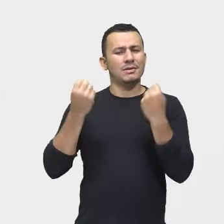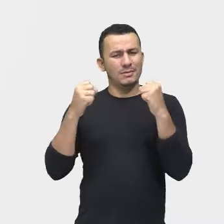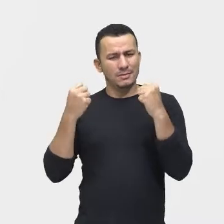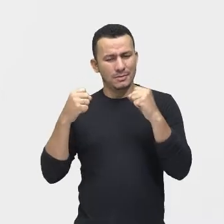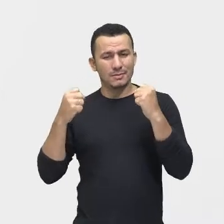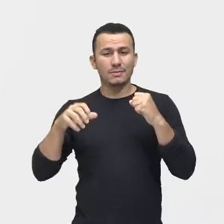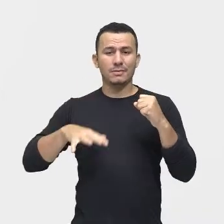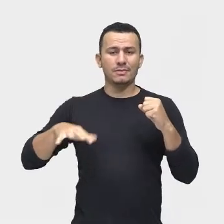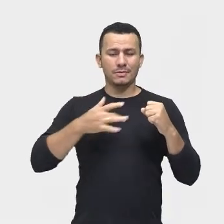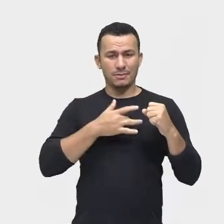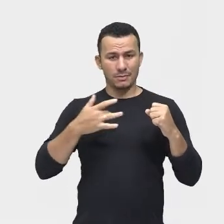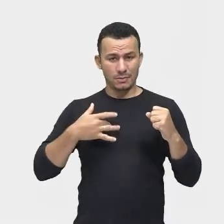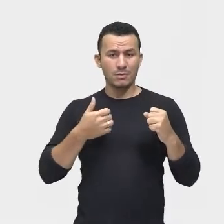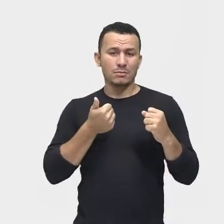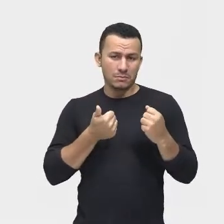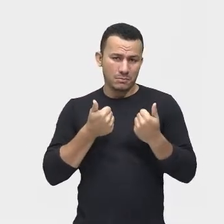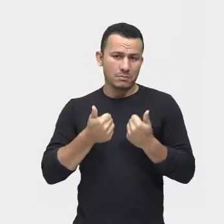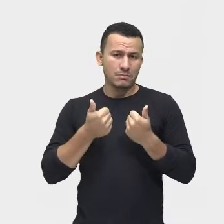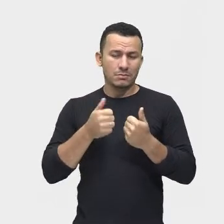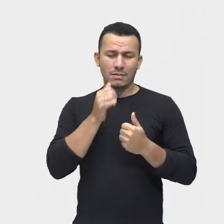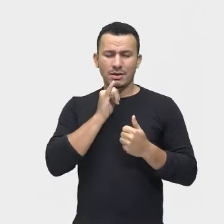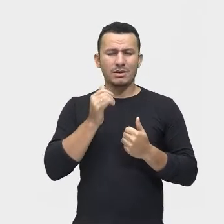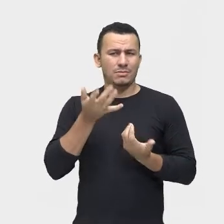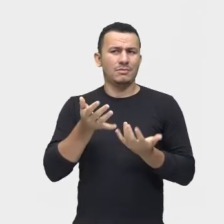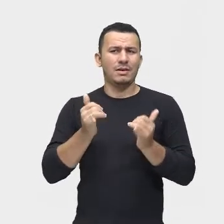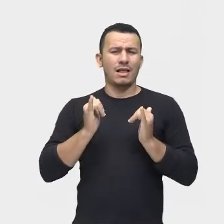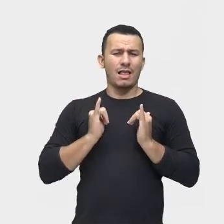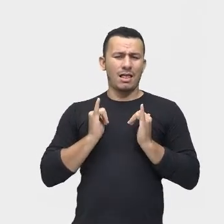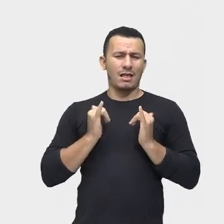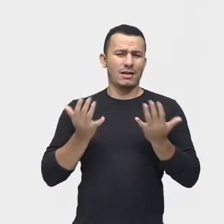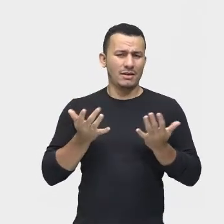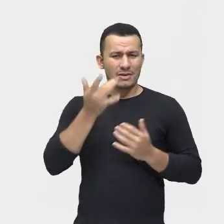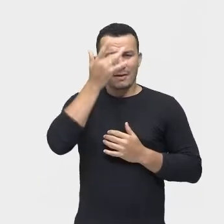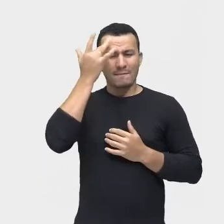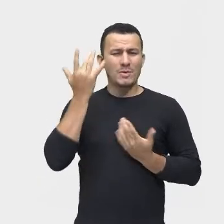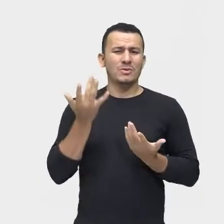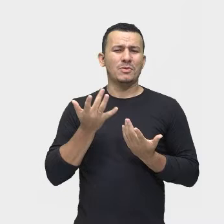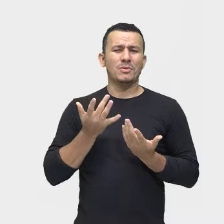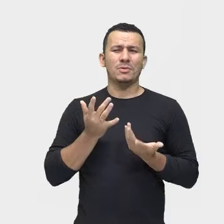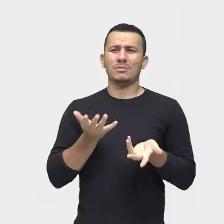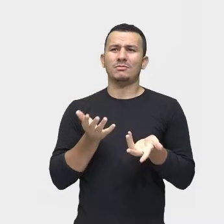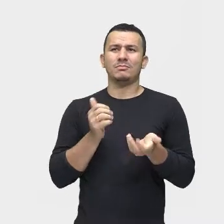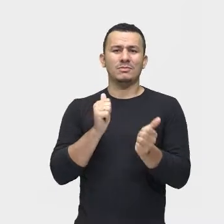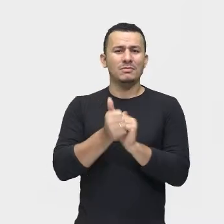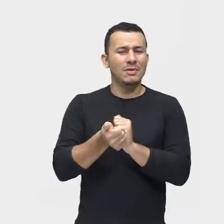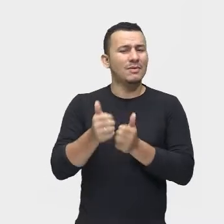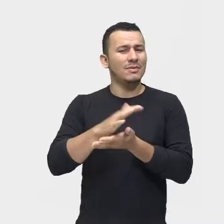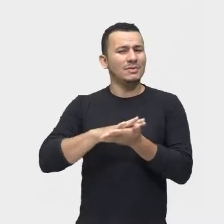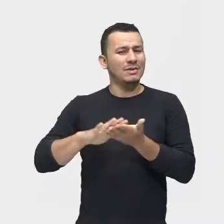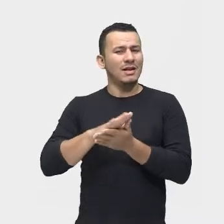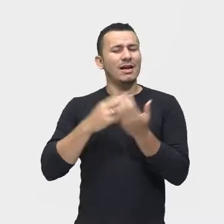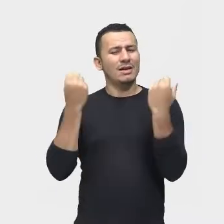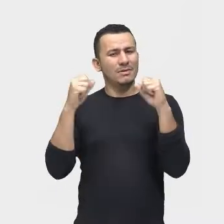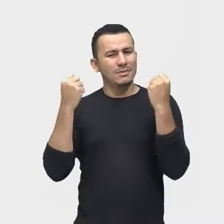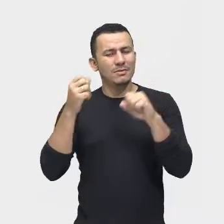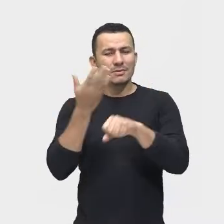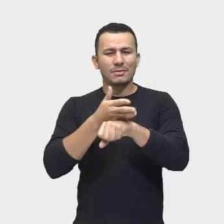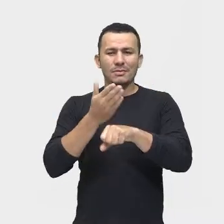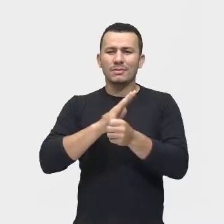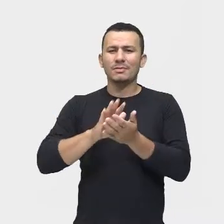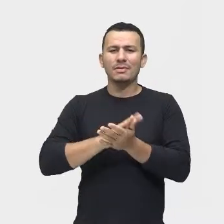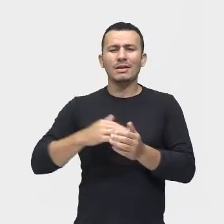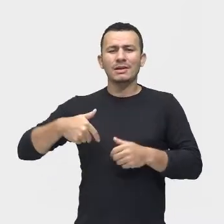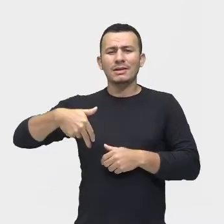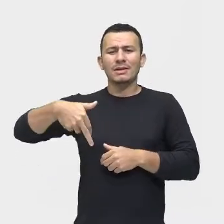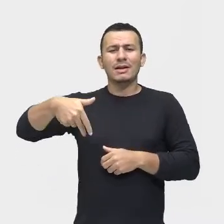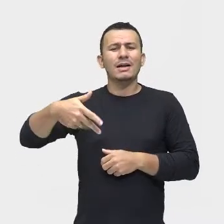na saúde. Sedentarismo, né? Que é a pessoa que não exerce nenhuma atividade, nem aquela